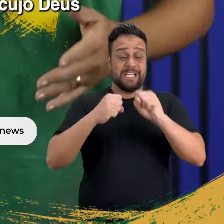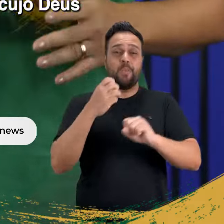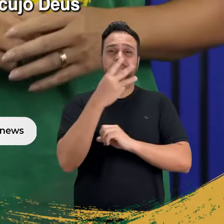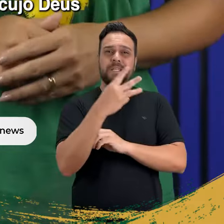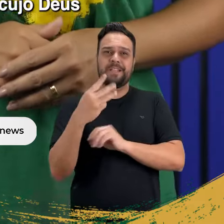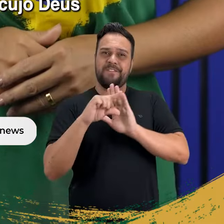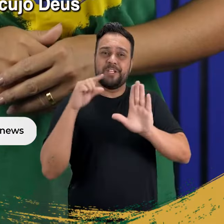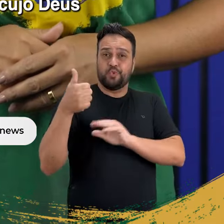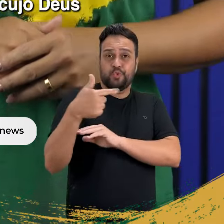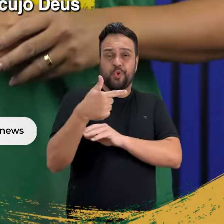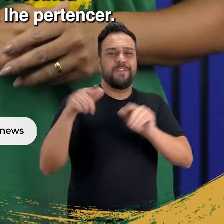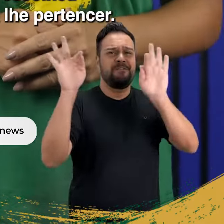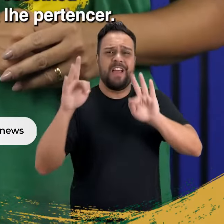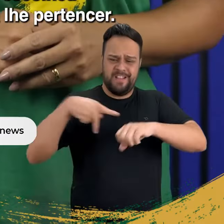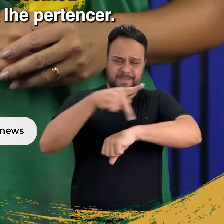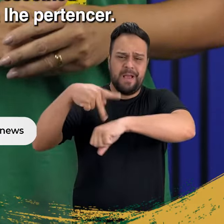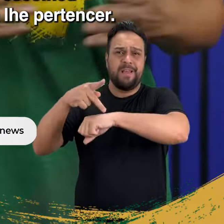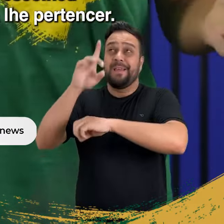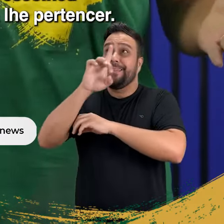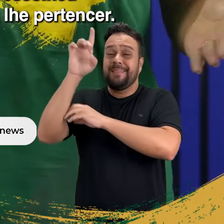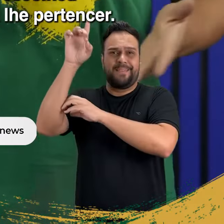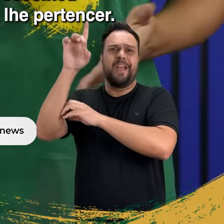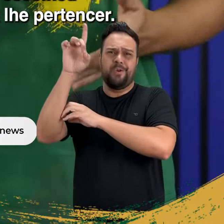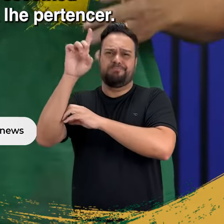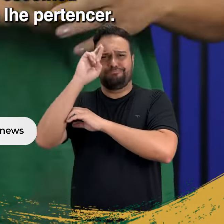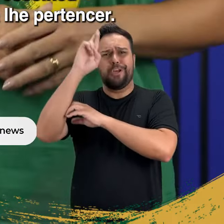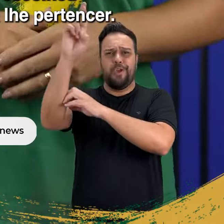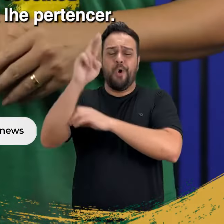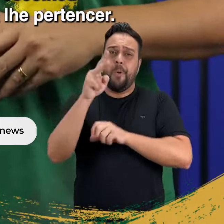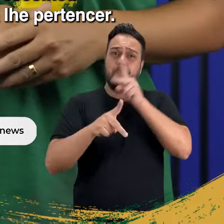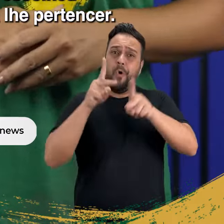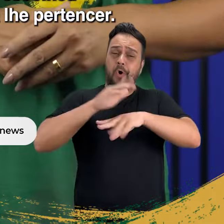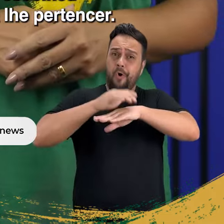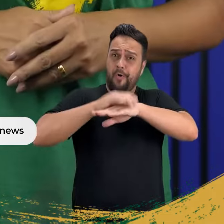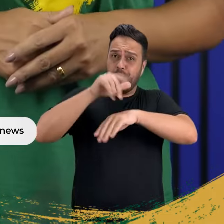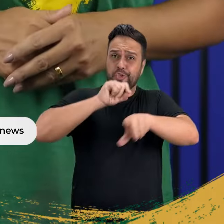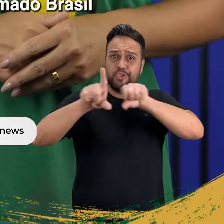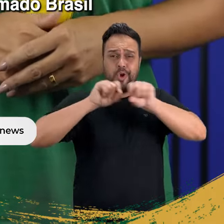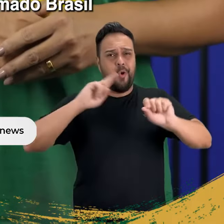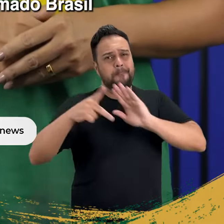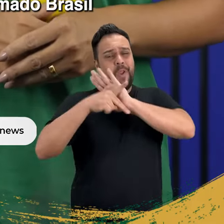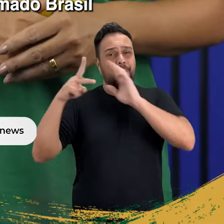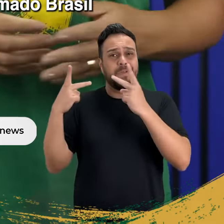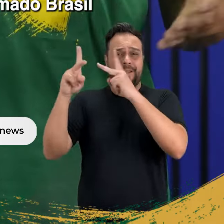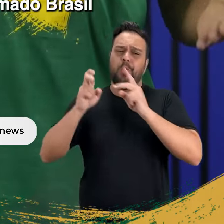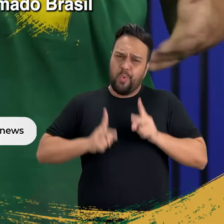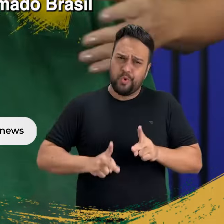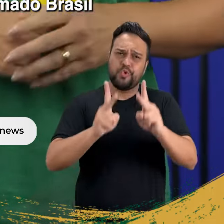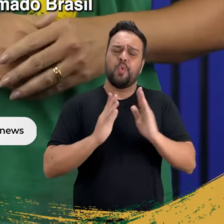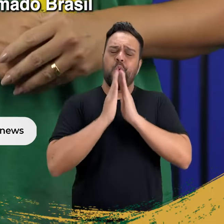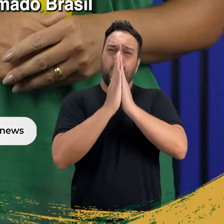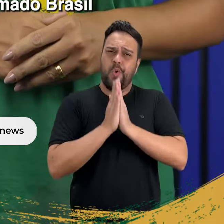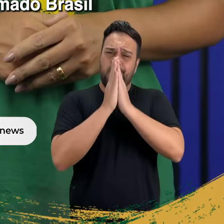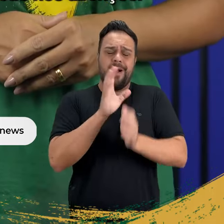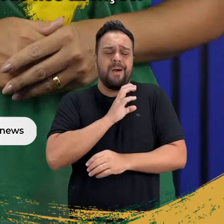feliz é a nação cujo Deus é o Senhor e o povo que ele escolheu para lhe pertencer continue orando pelo nosso